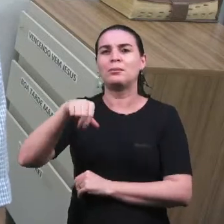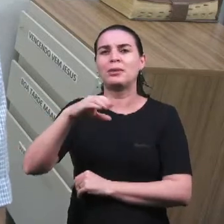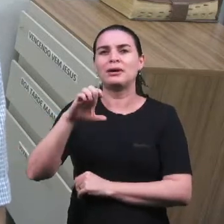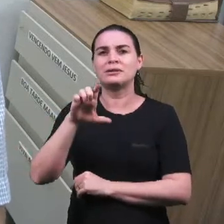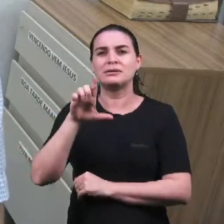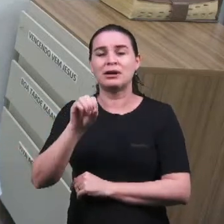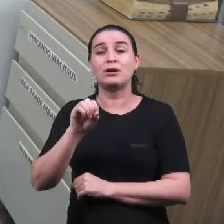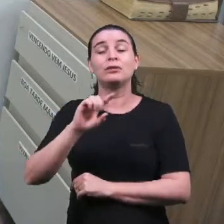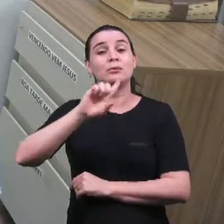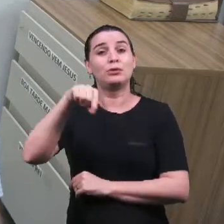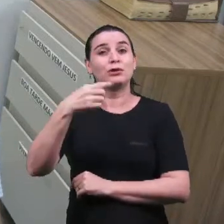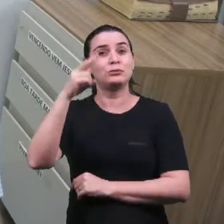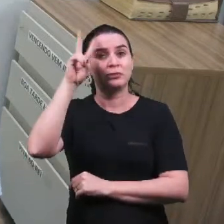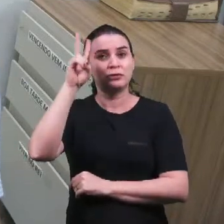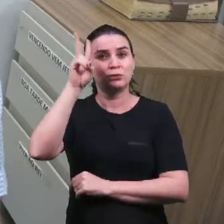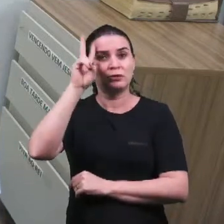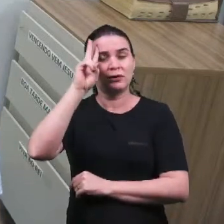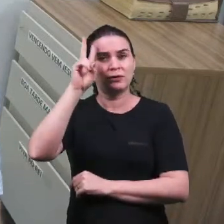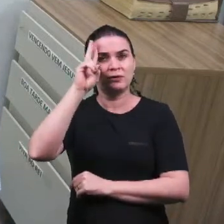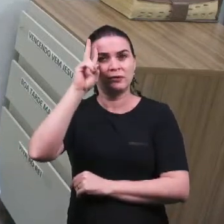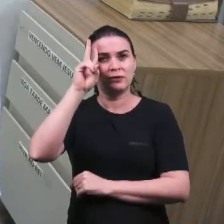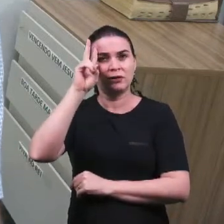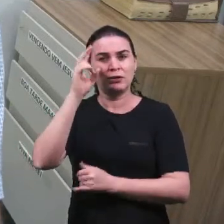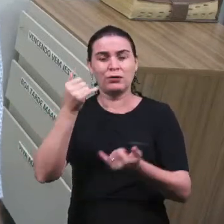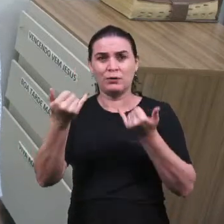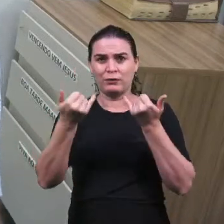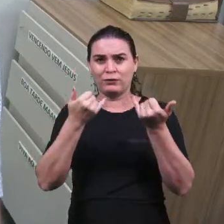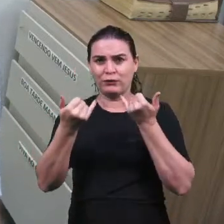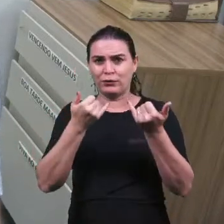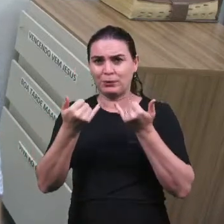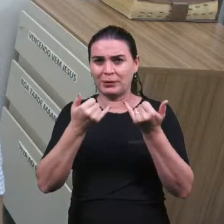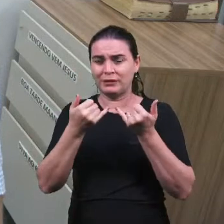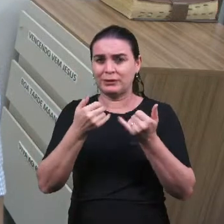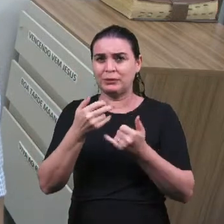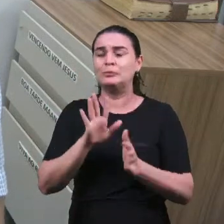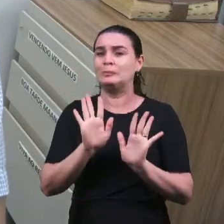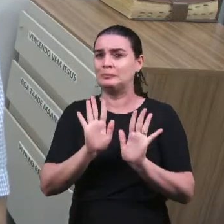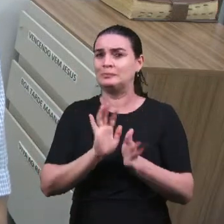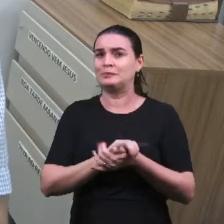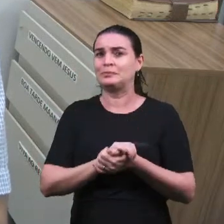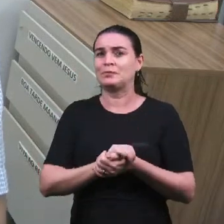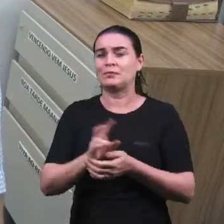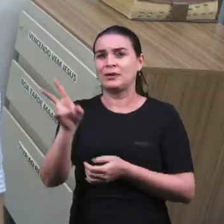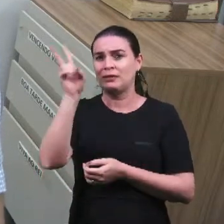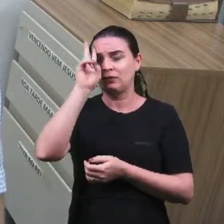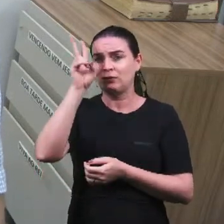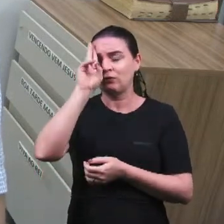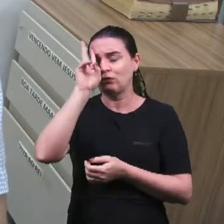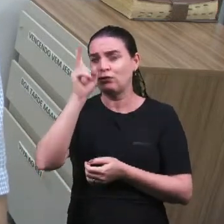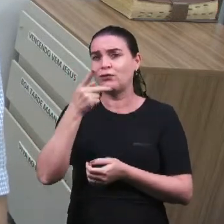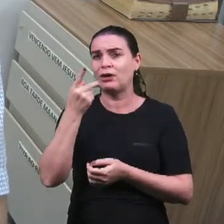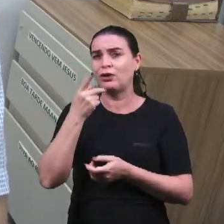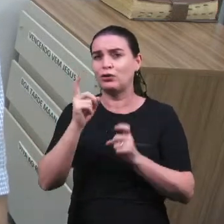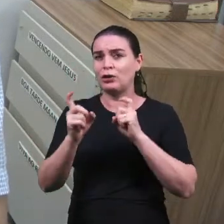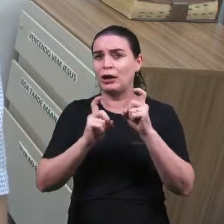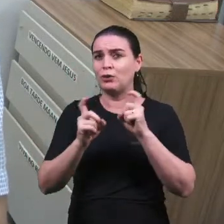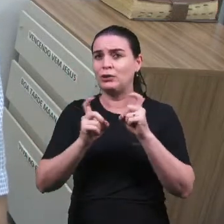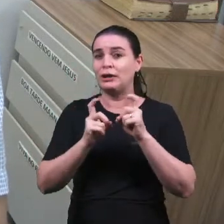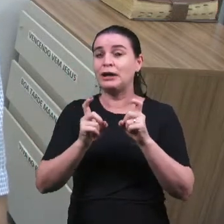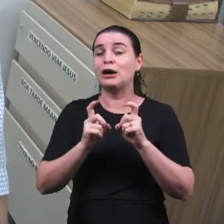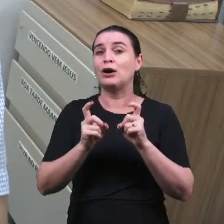segunda-feira, uma informação em off. Muito bom, O senhor falou sobre uma reunião que está para